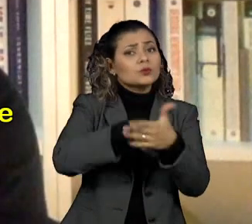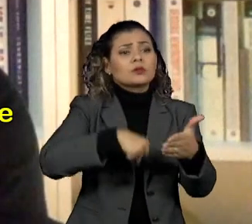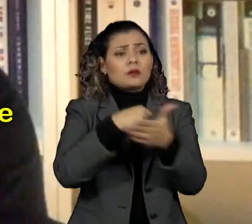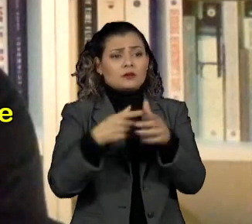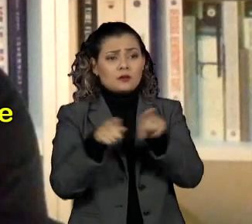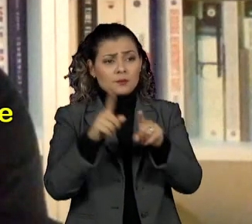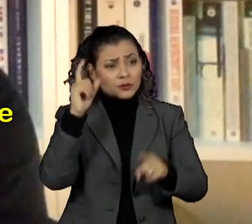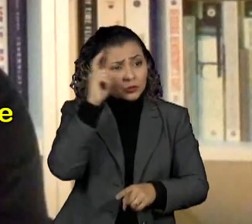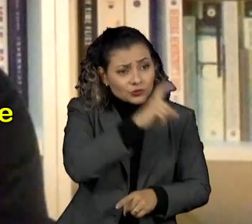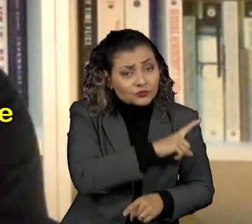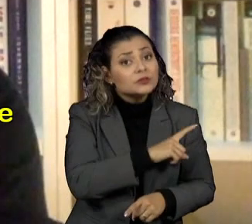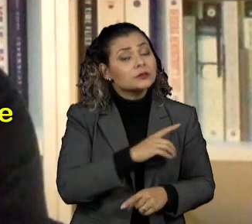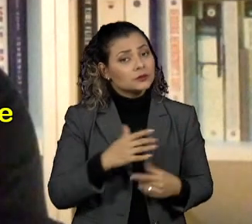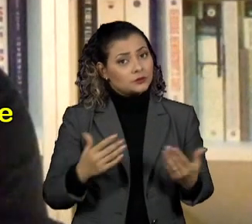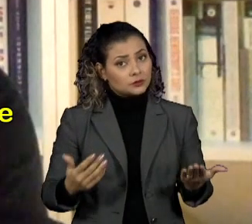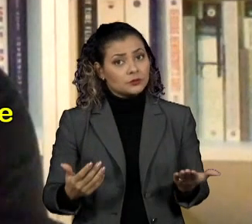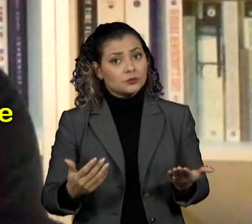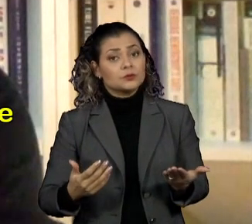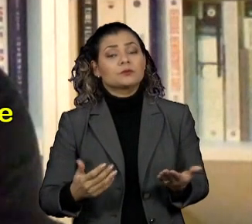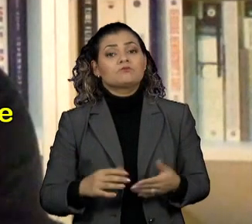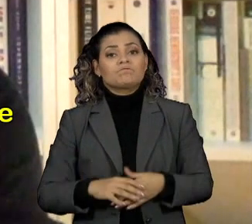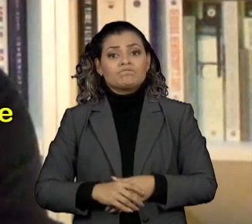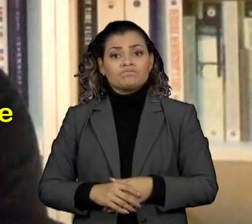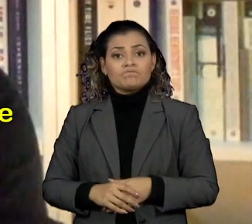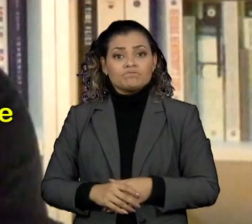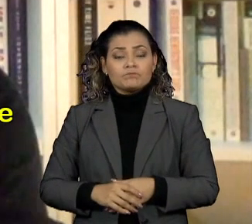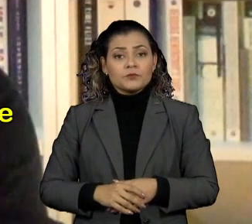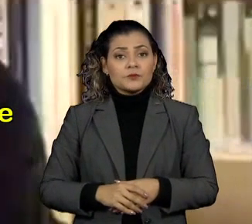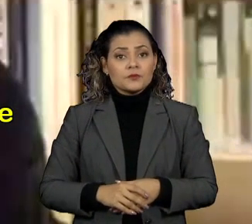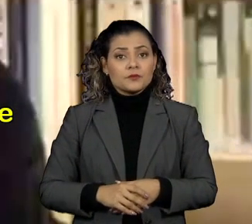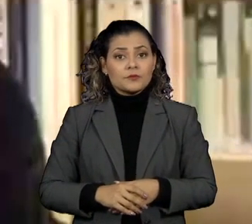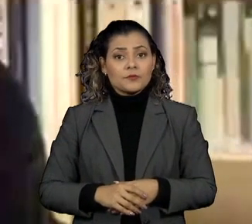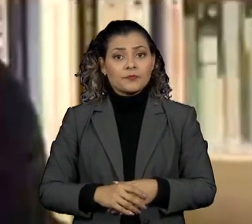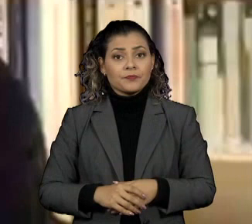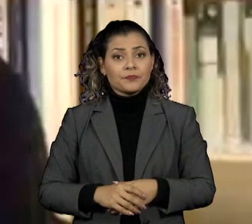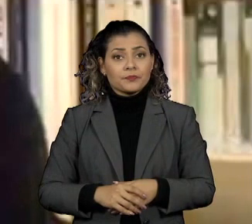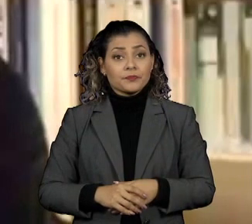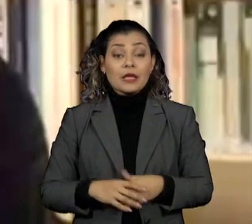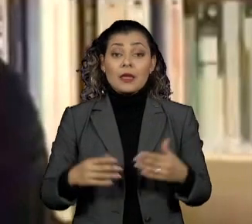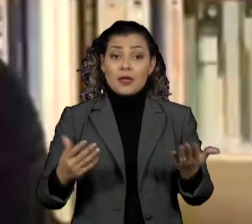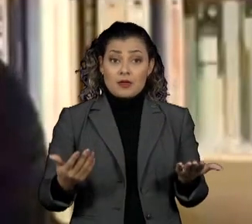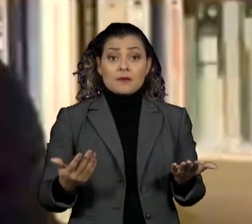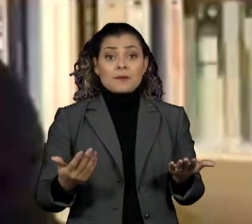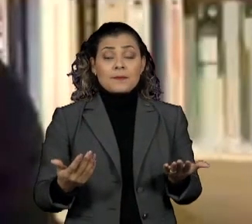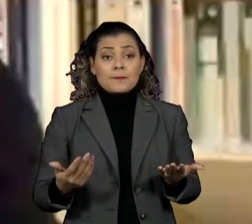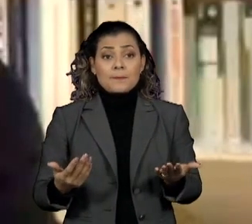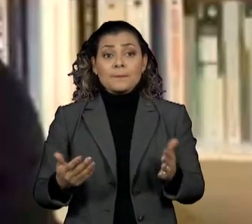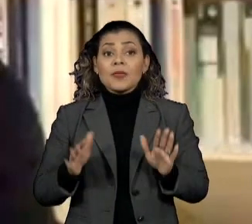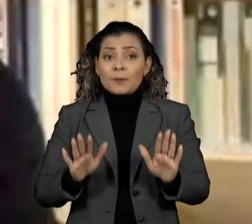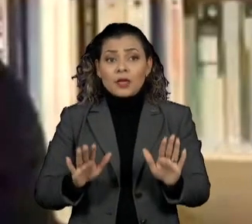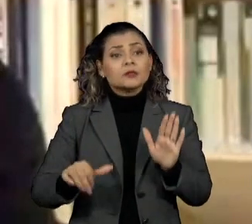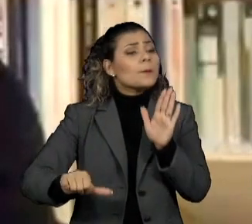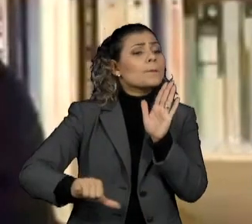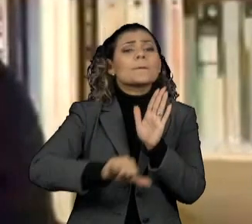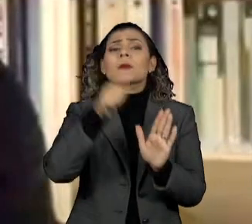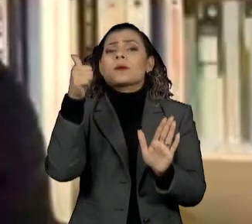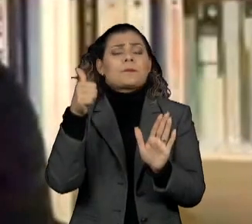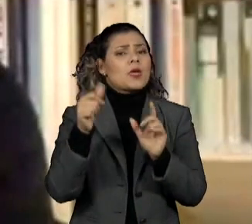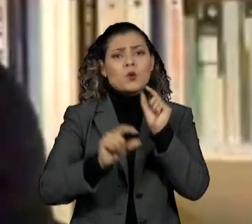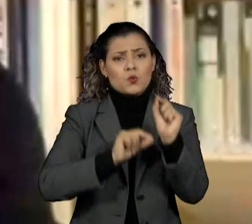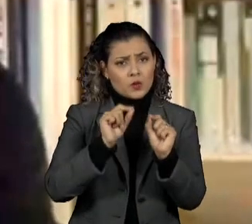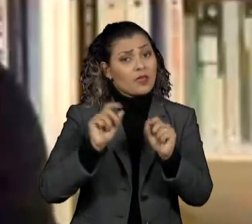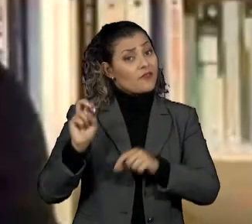de lidar com. O primeiro passo é que